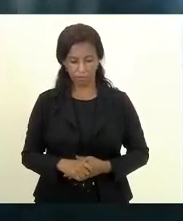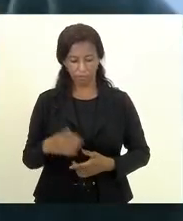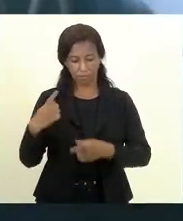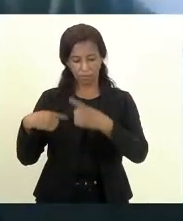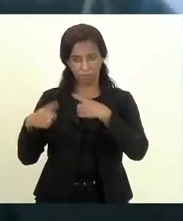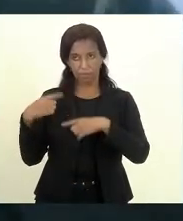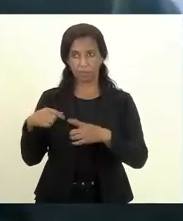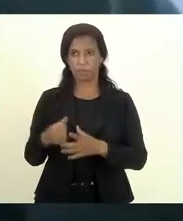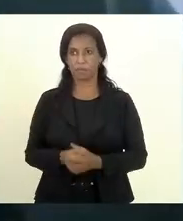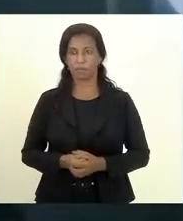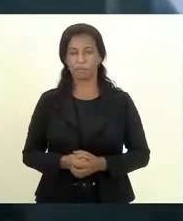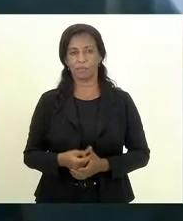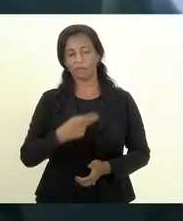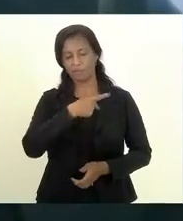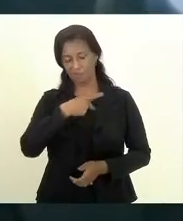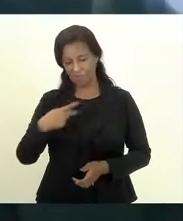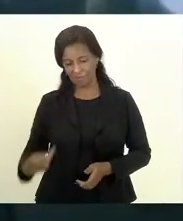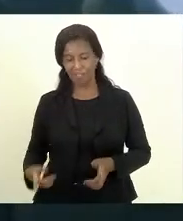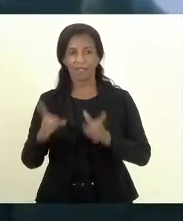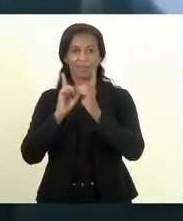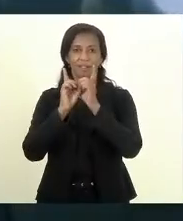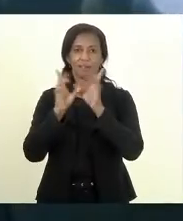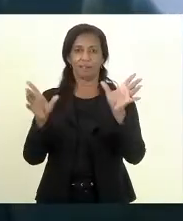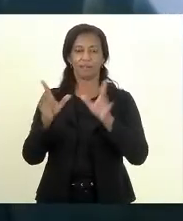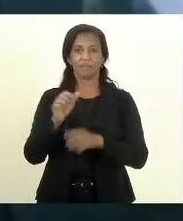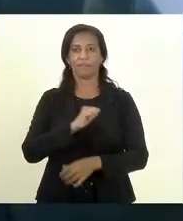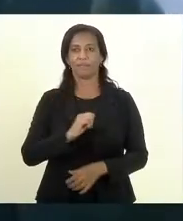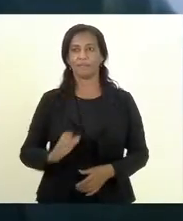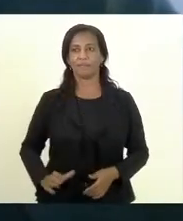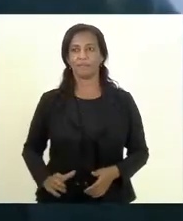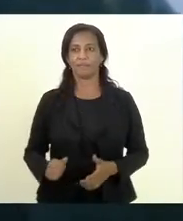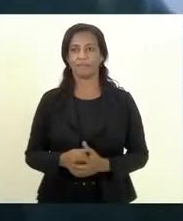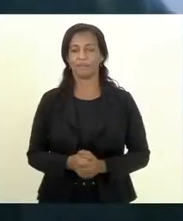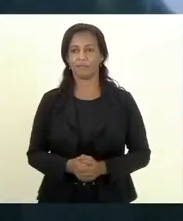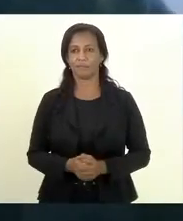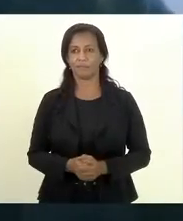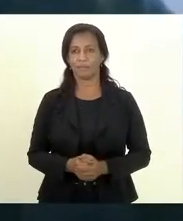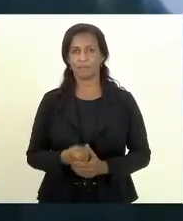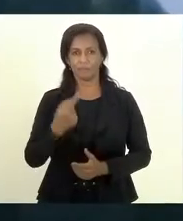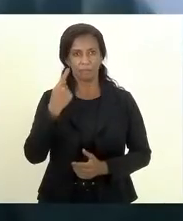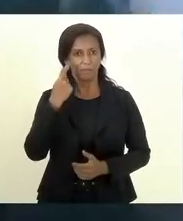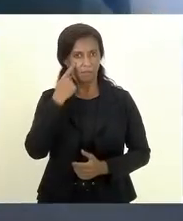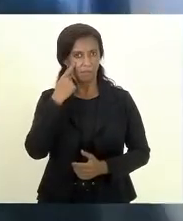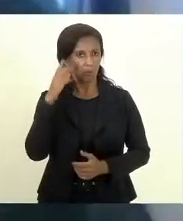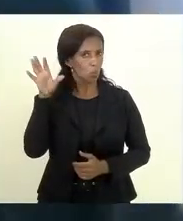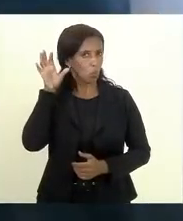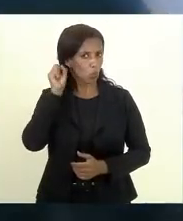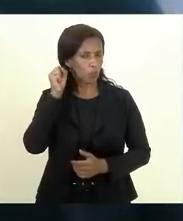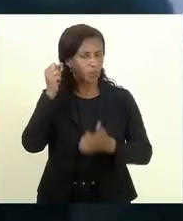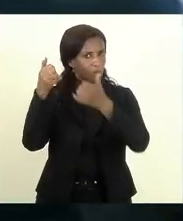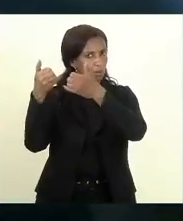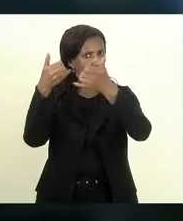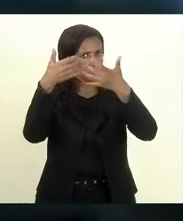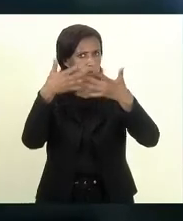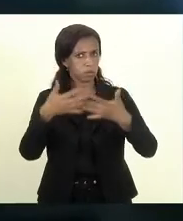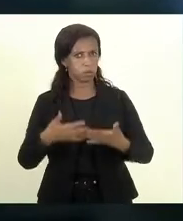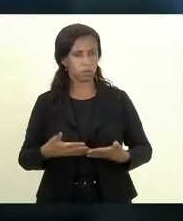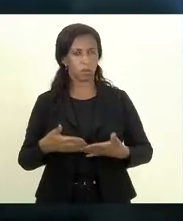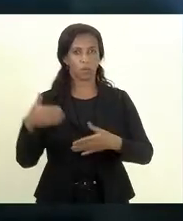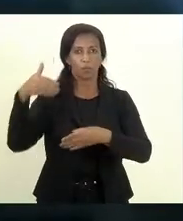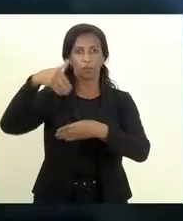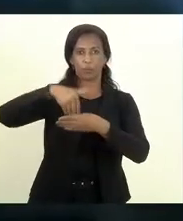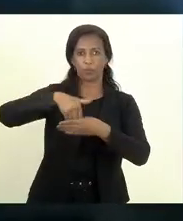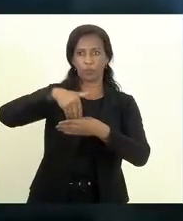reinicializando. Presidente democrático André Siciliano, eu ouvi atentamente o voto